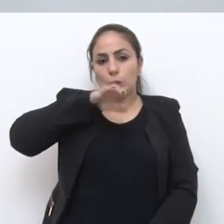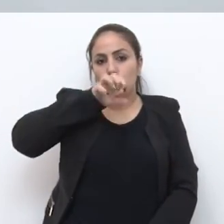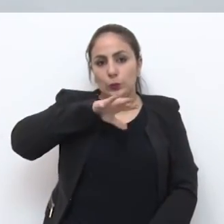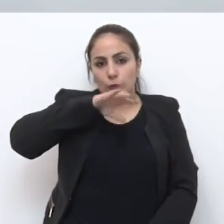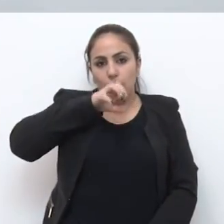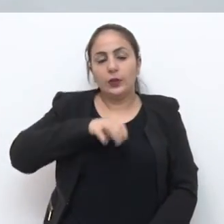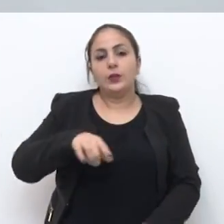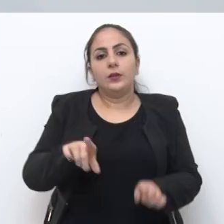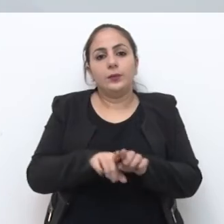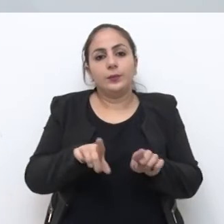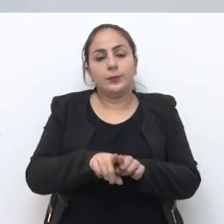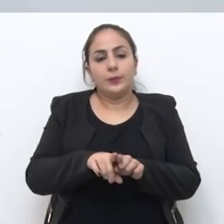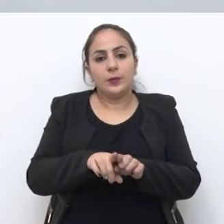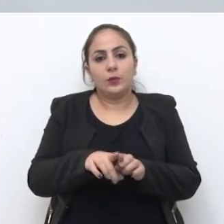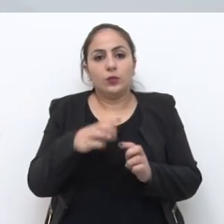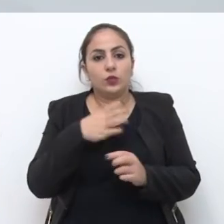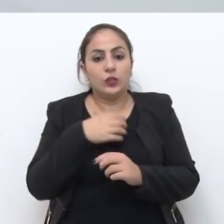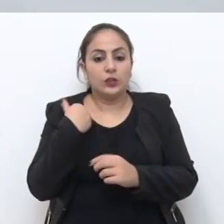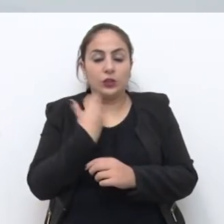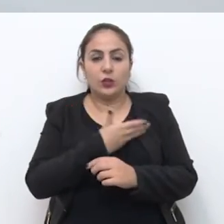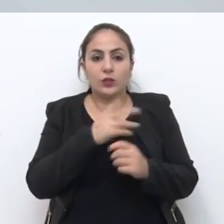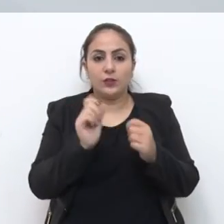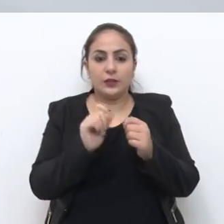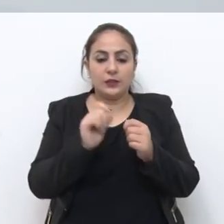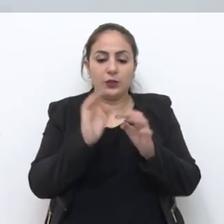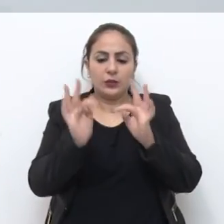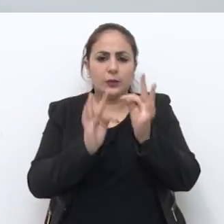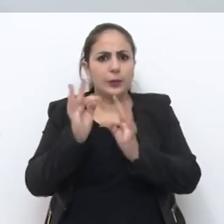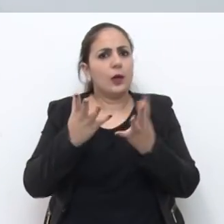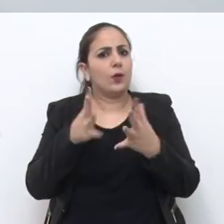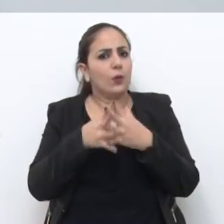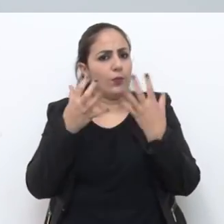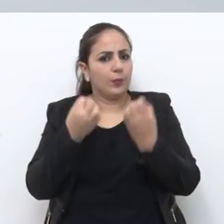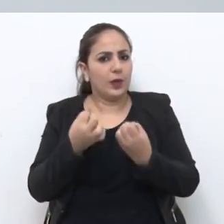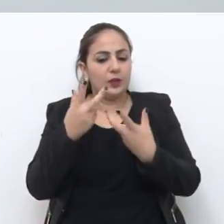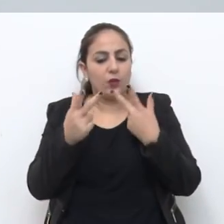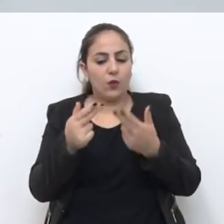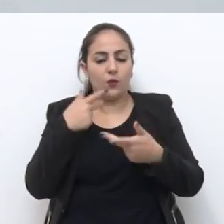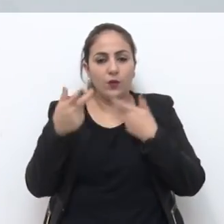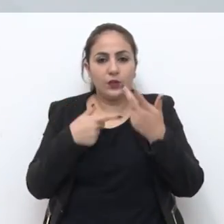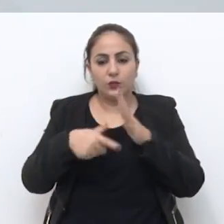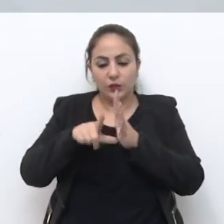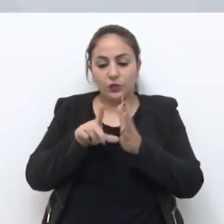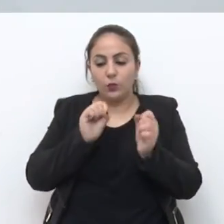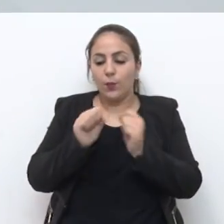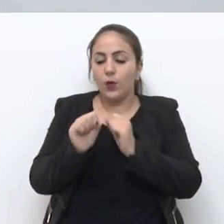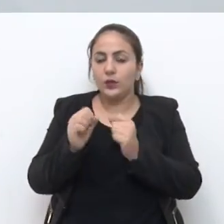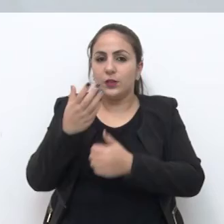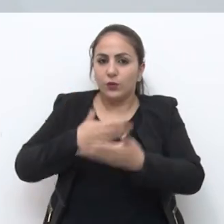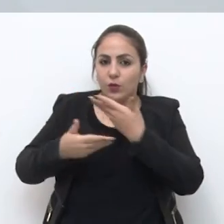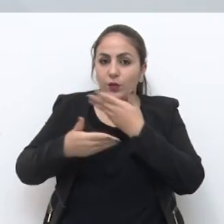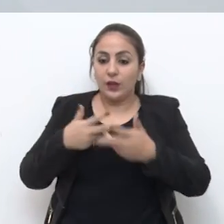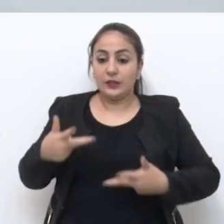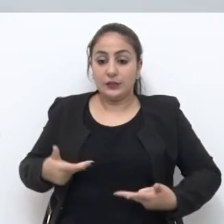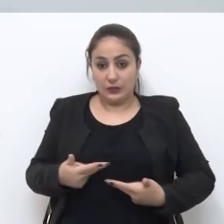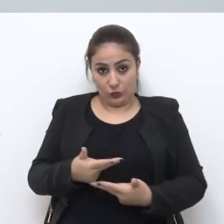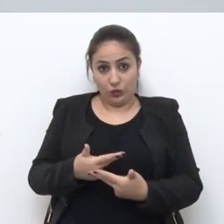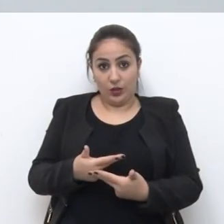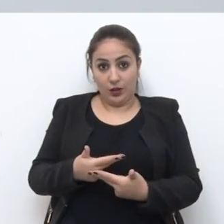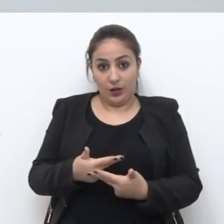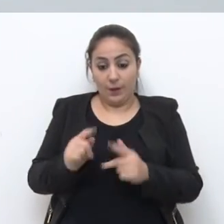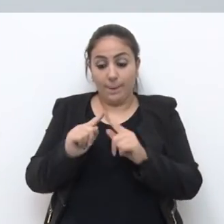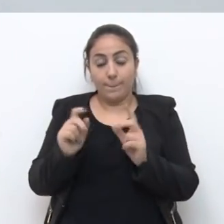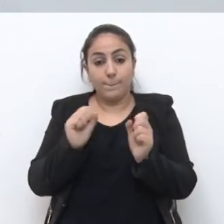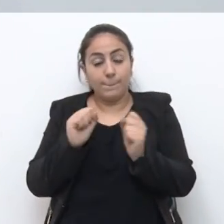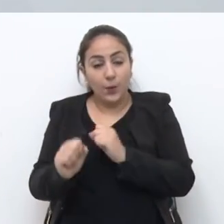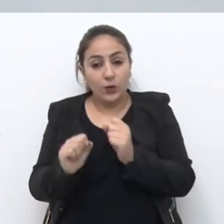isso vai nos dirigir na maneira de conduzir o tratamento, que é bastante complexo, como a gente estava falando antes. Ele pode envolver a cirurgia